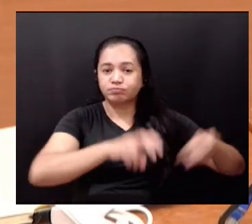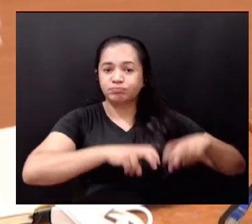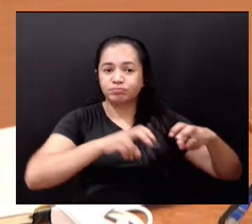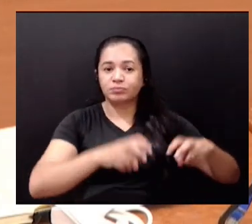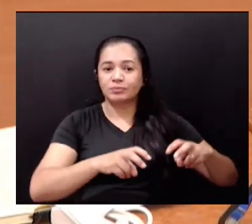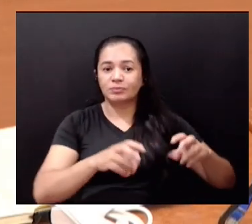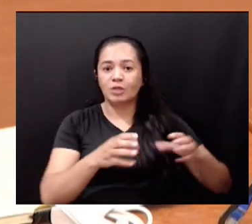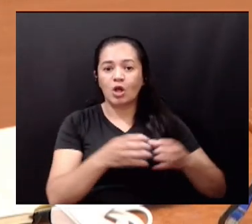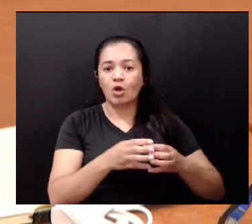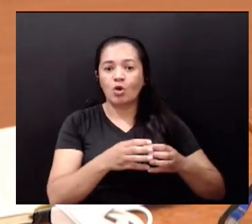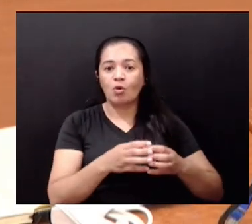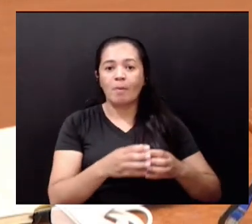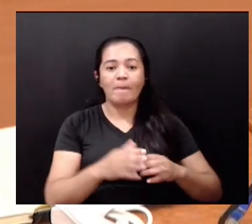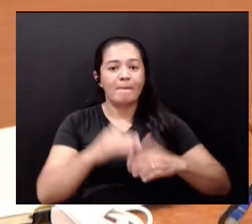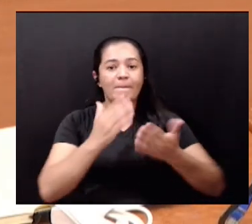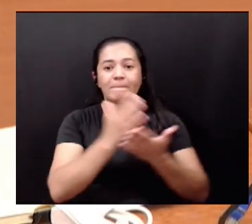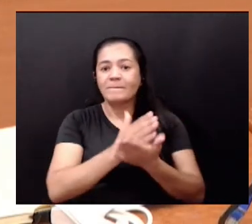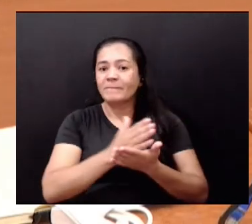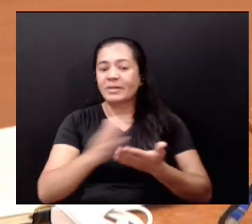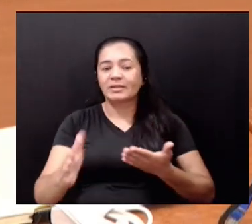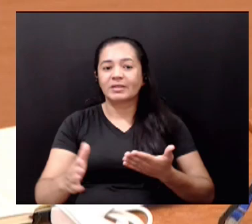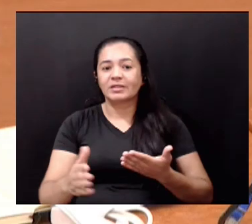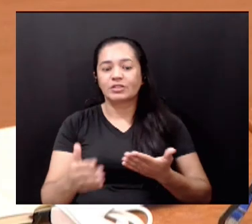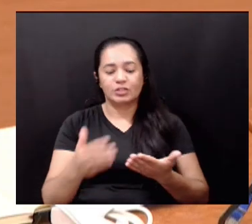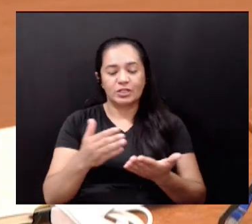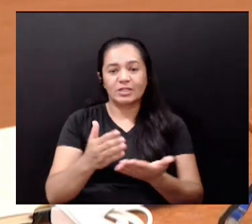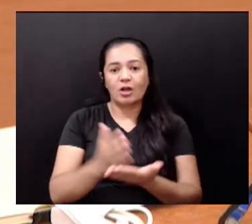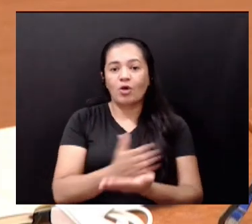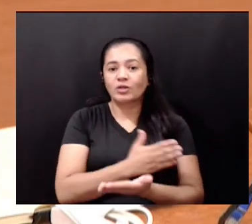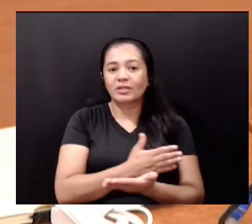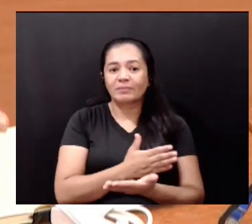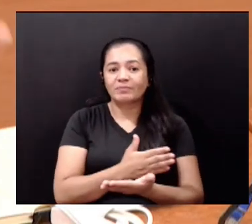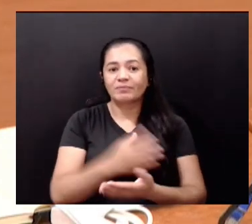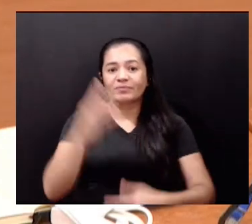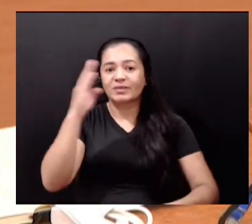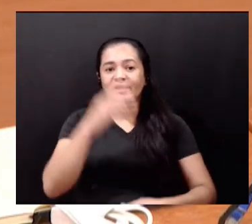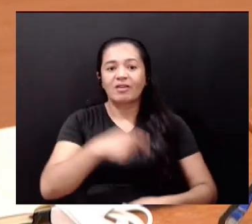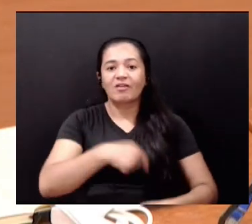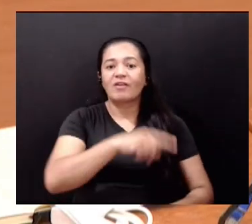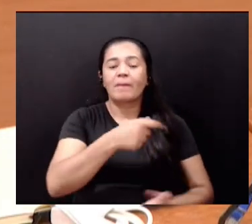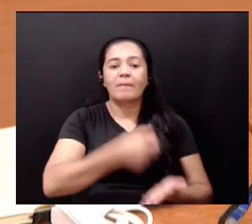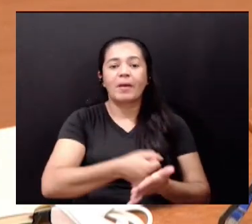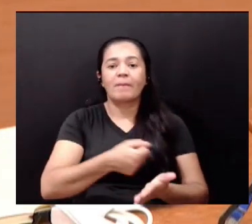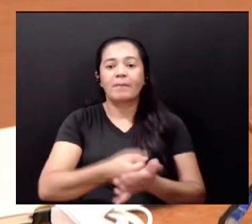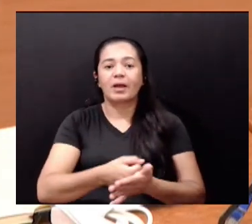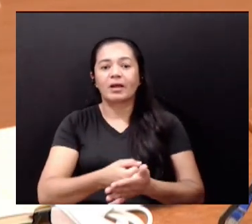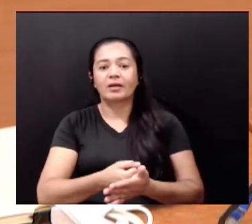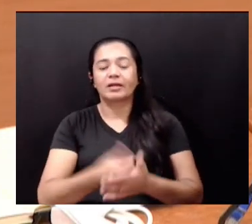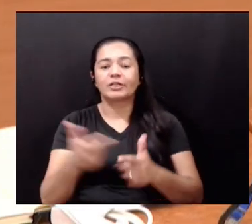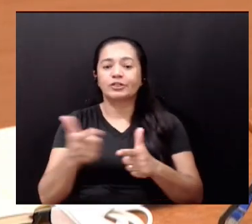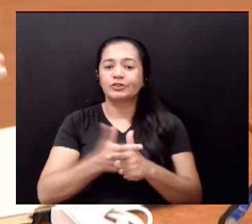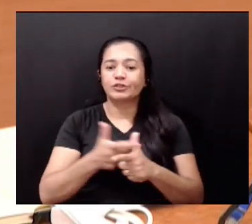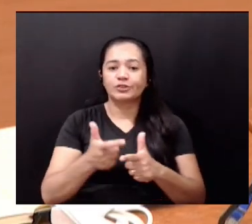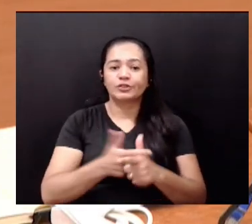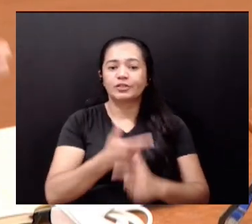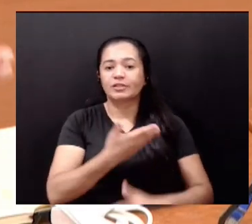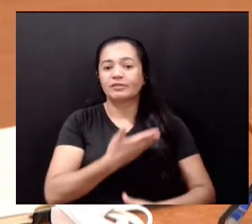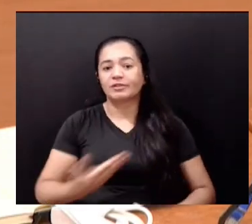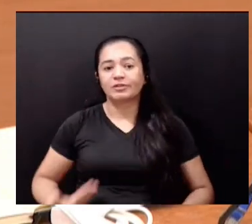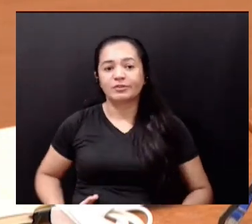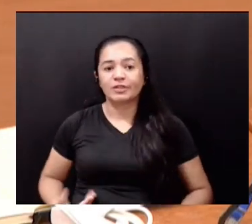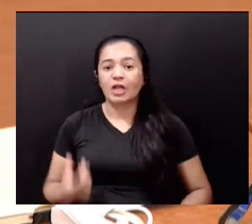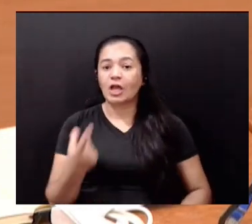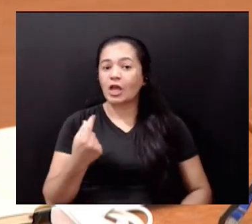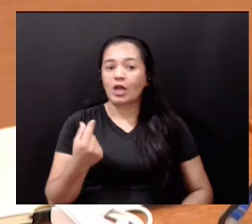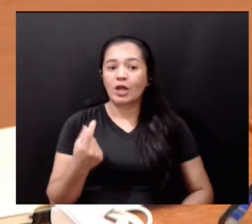país, metade do nosso orçamento nacional vai para pagamento de dívida pública, que, na prática, é dinheiro que vai para bolso de